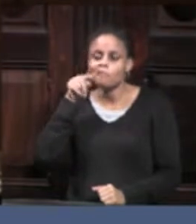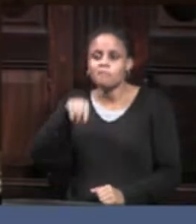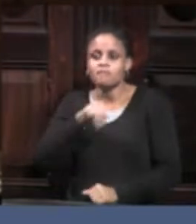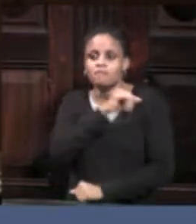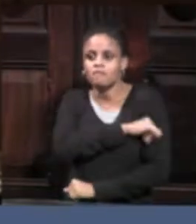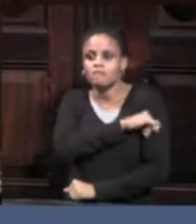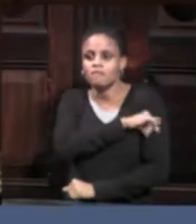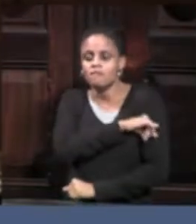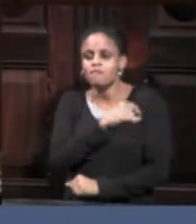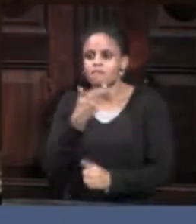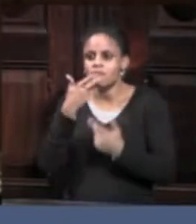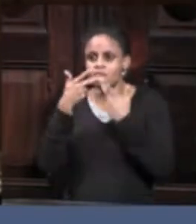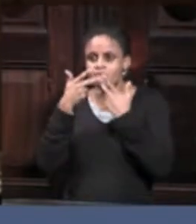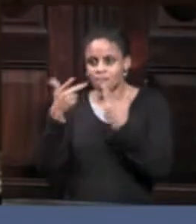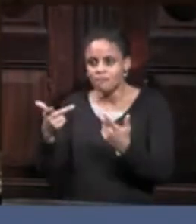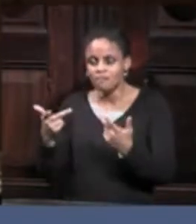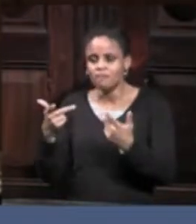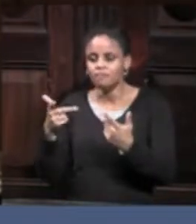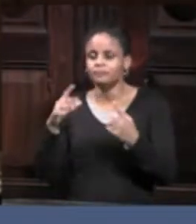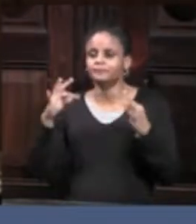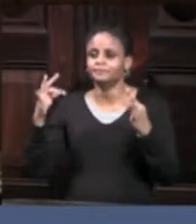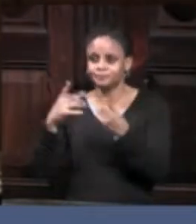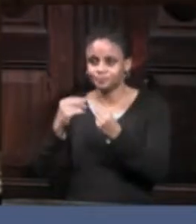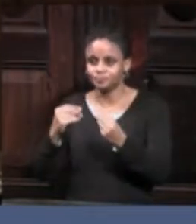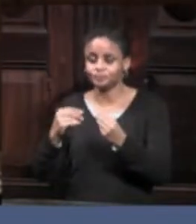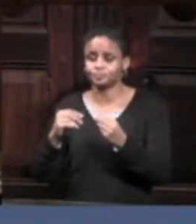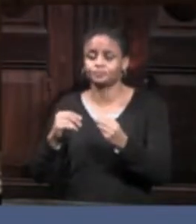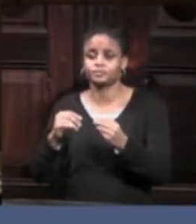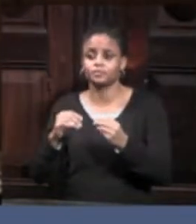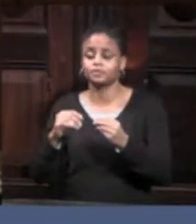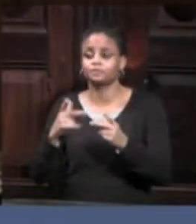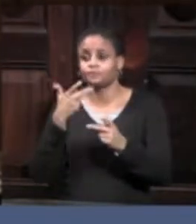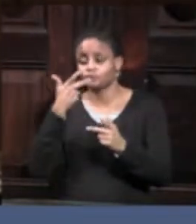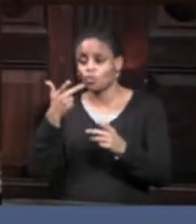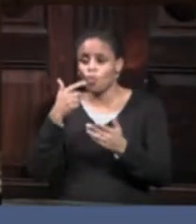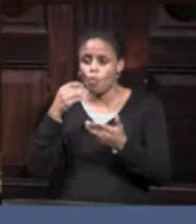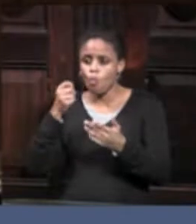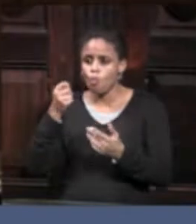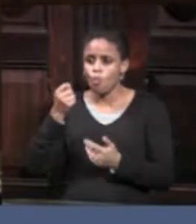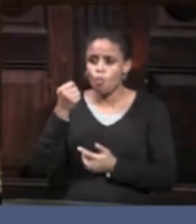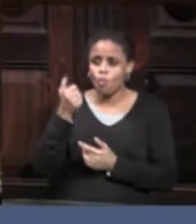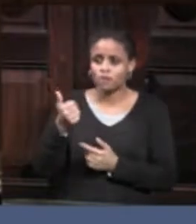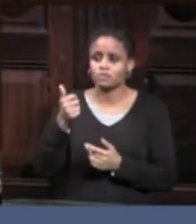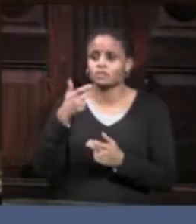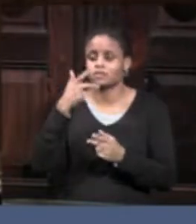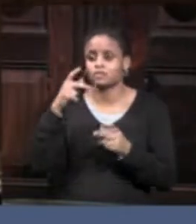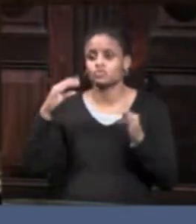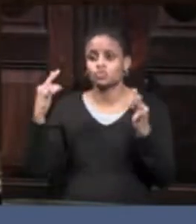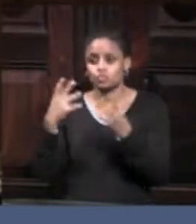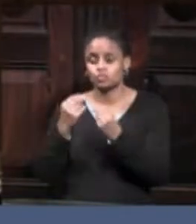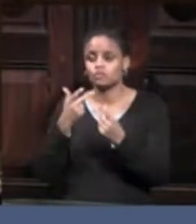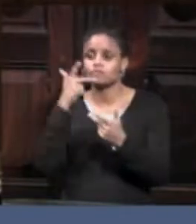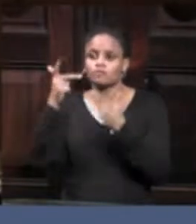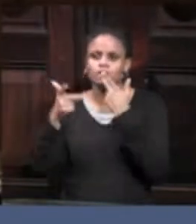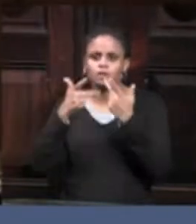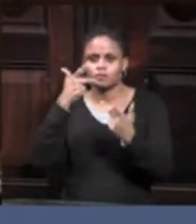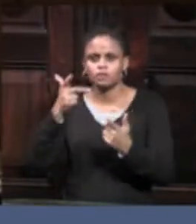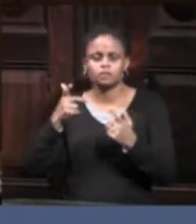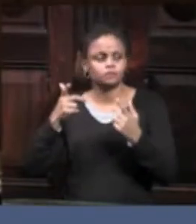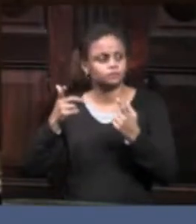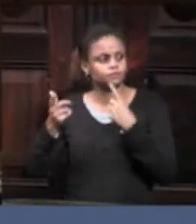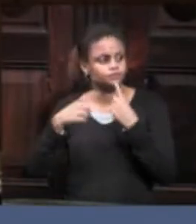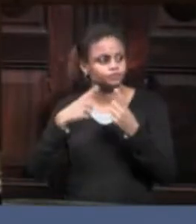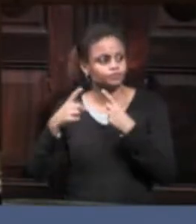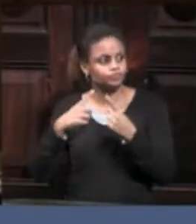fluminense se manifestou em sua maioria, não unânime, portanto, não se trata de unanimidade, mas democracia é